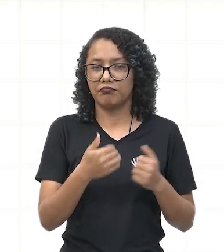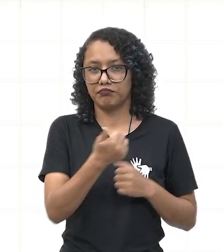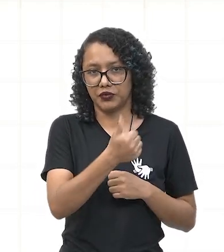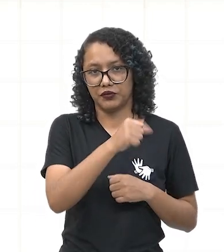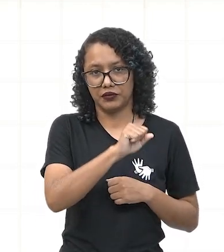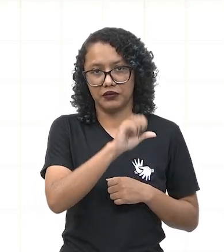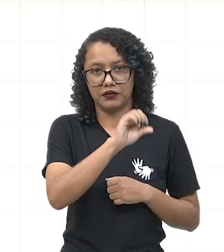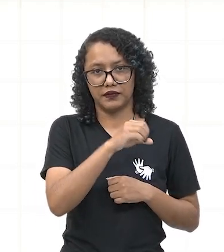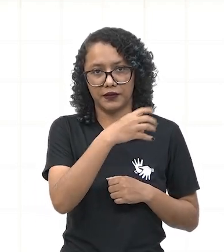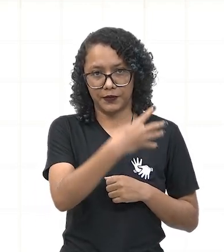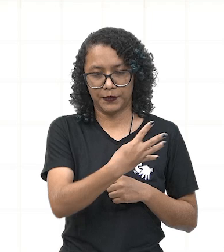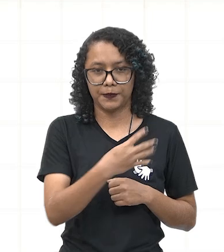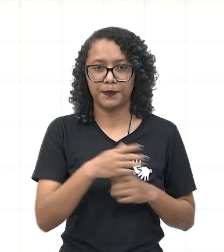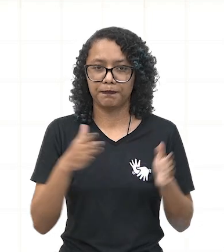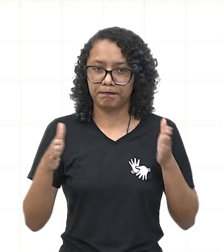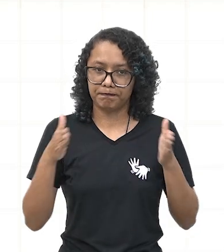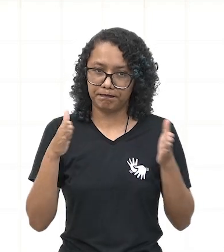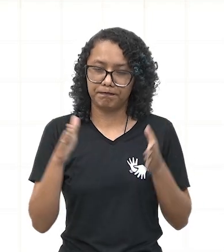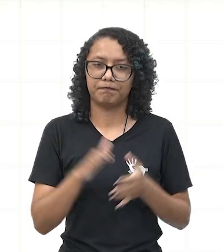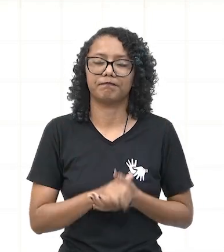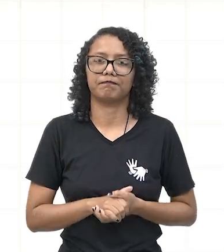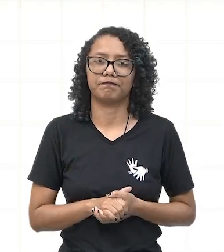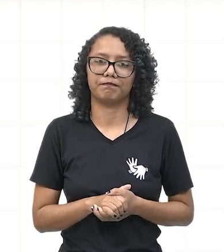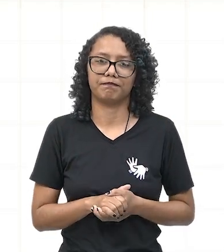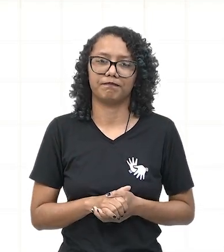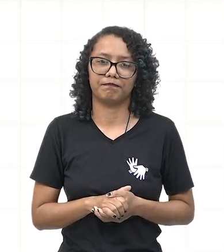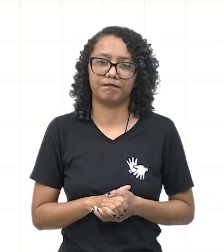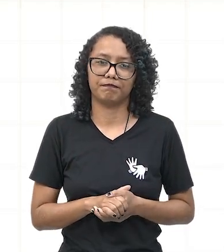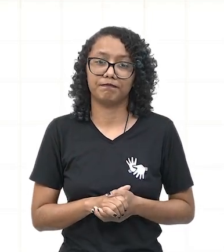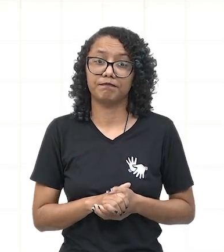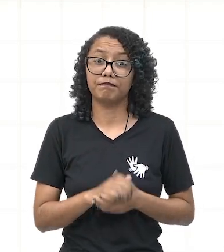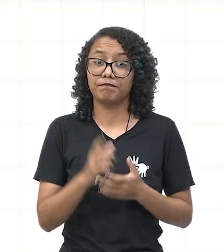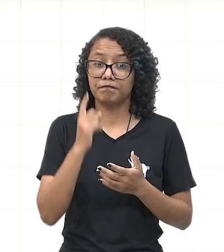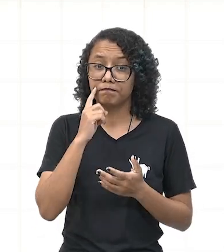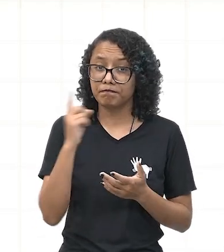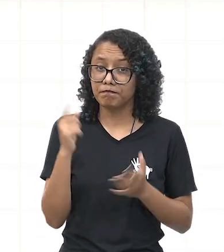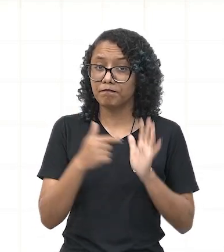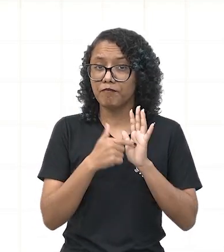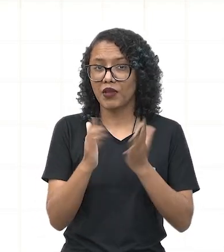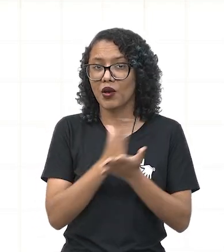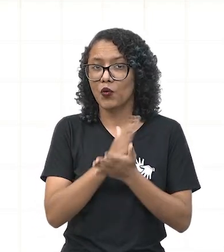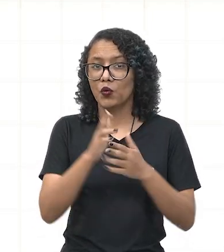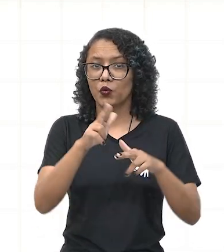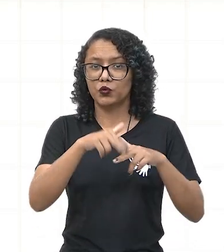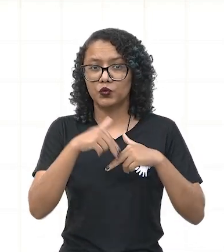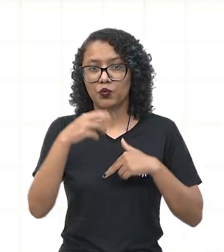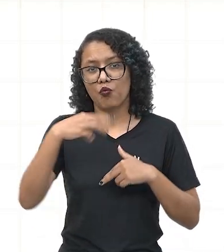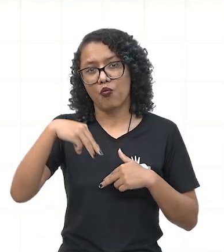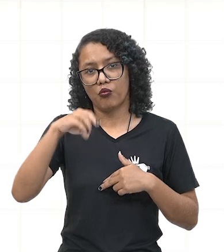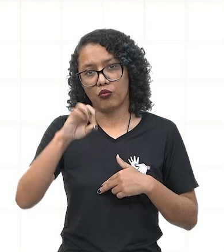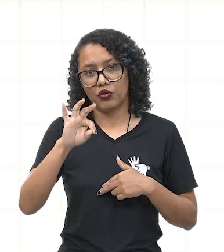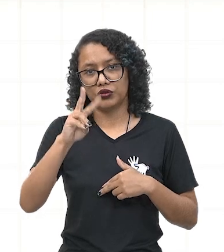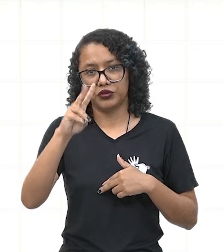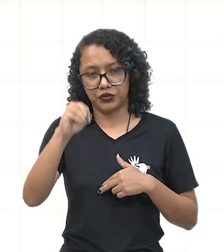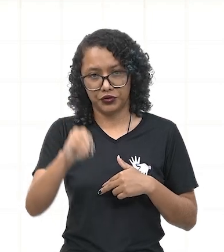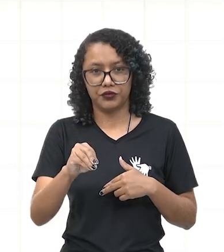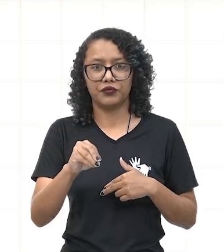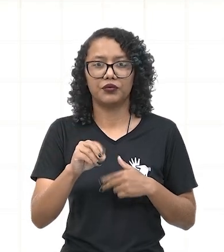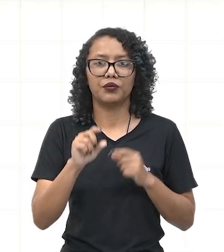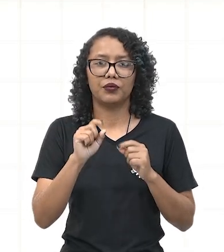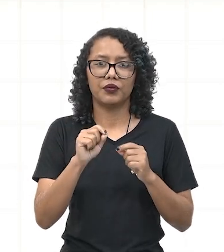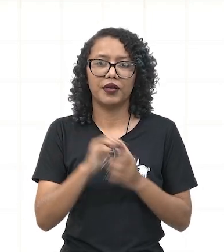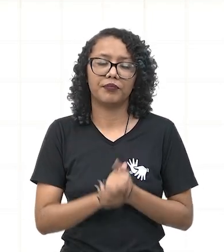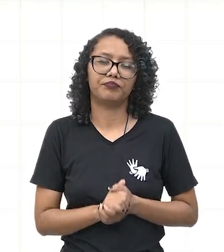1894. Nós temos aqui as causas desta revolta, que são a centralização